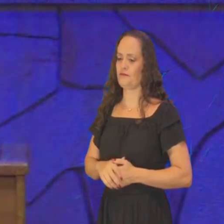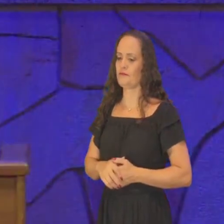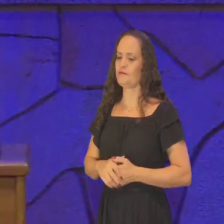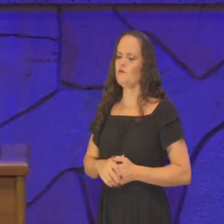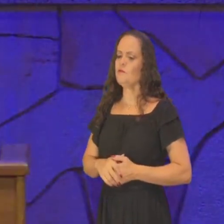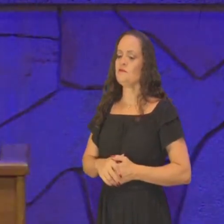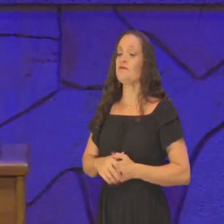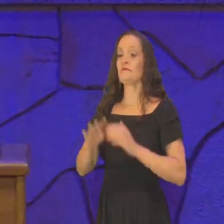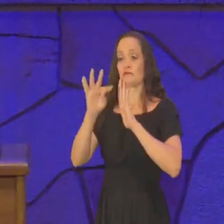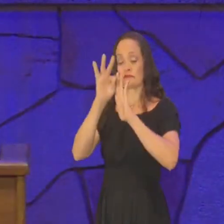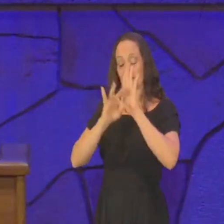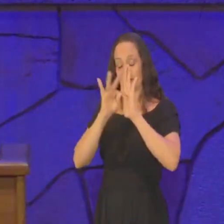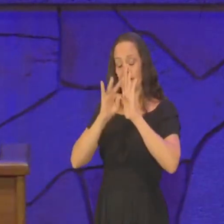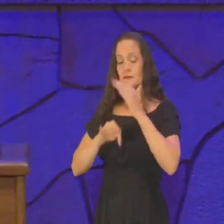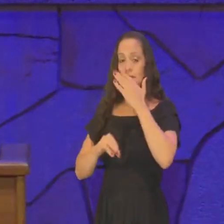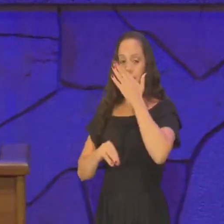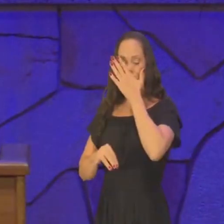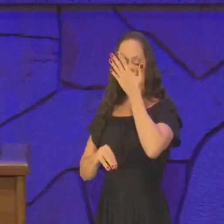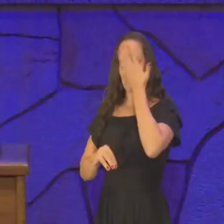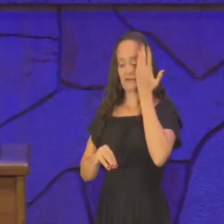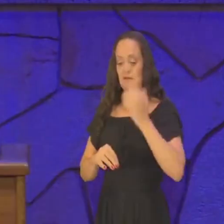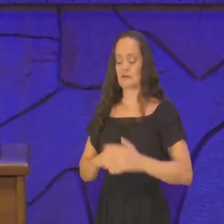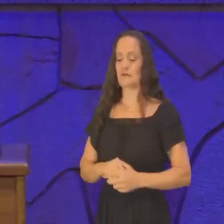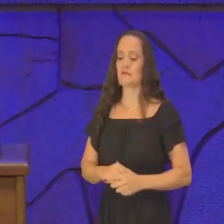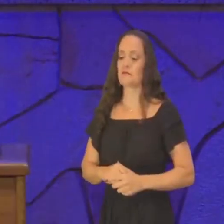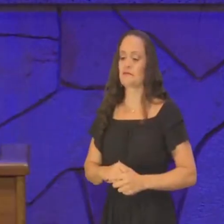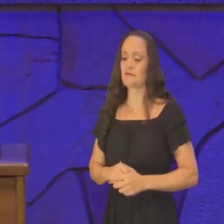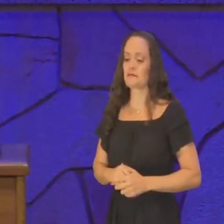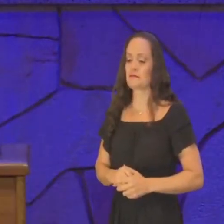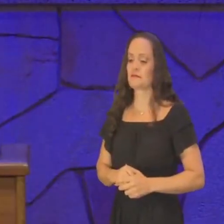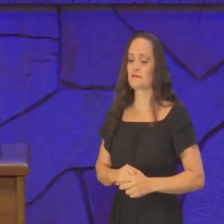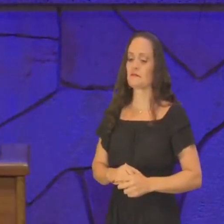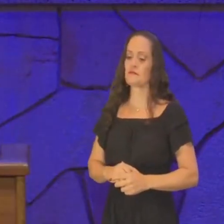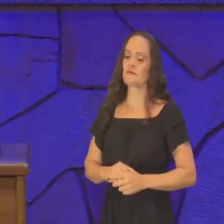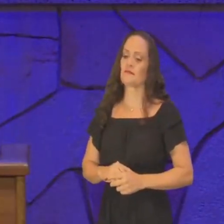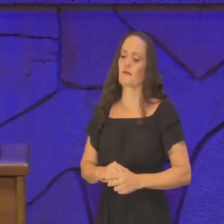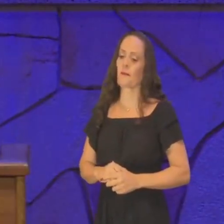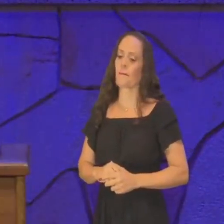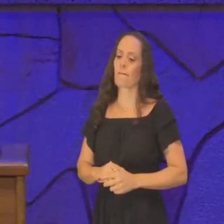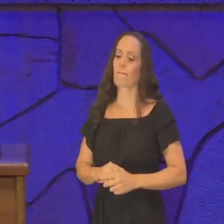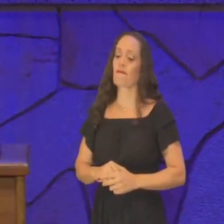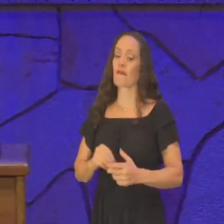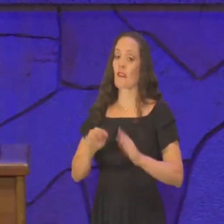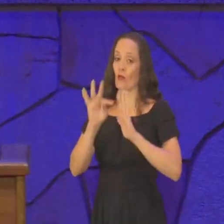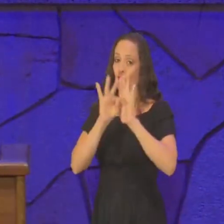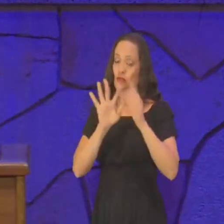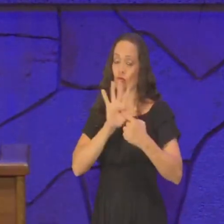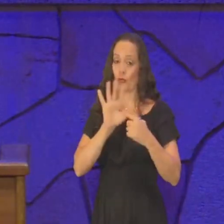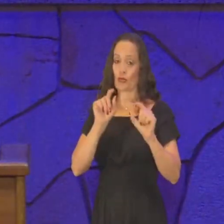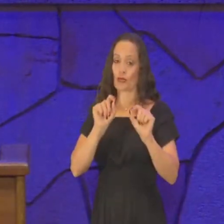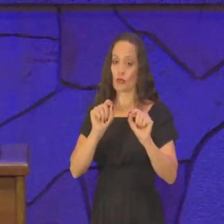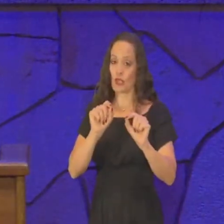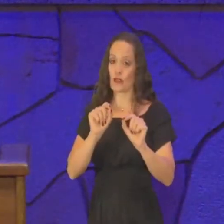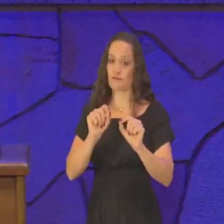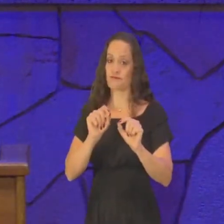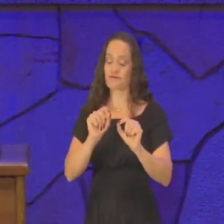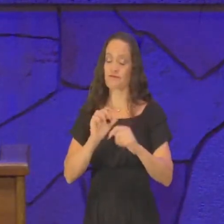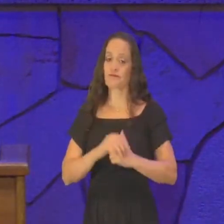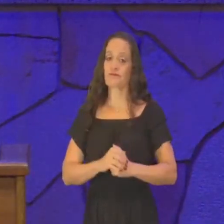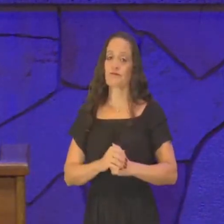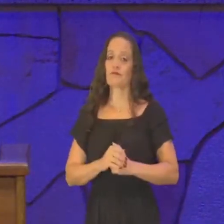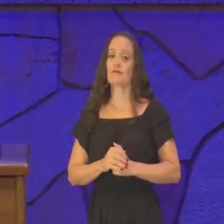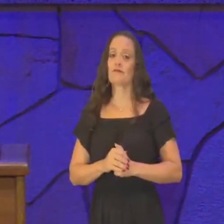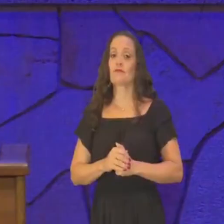O texto aqui, de forma enfática, está nos mostrando, nos revelando nessa noite